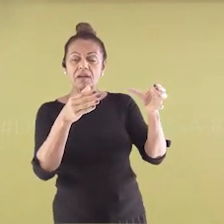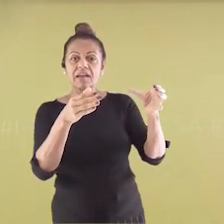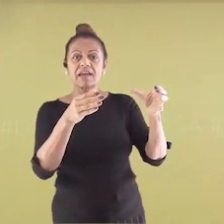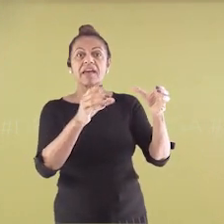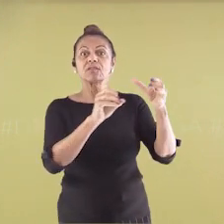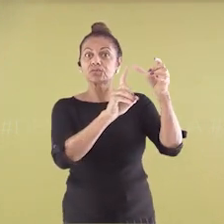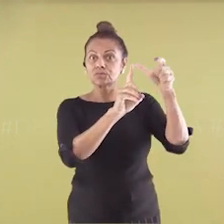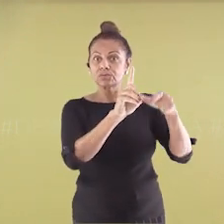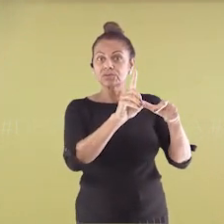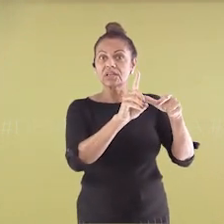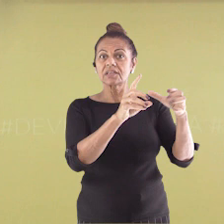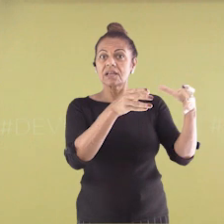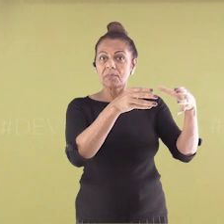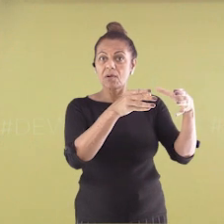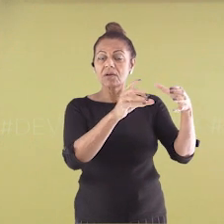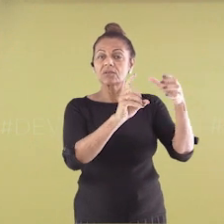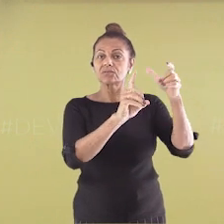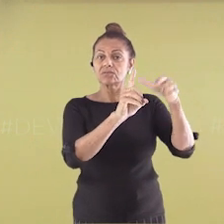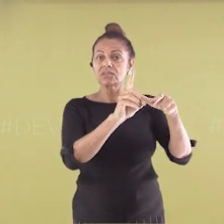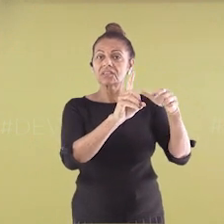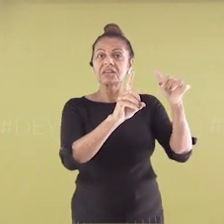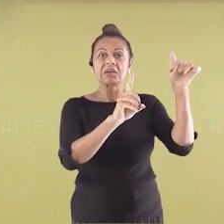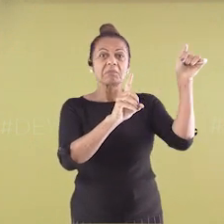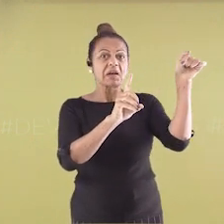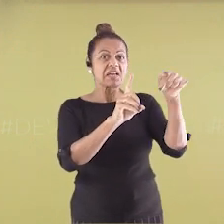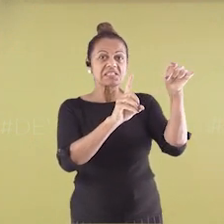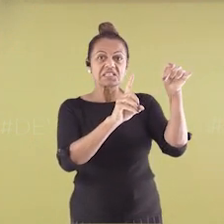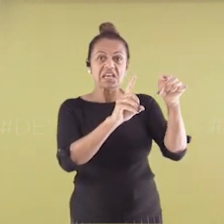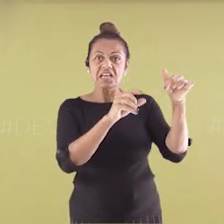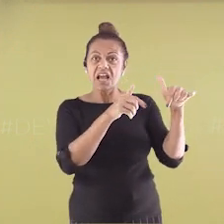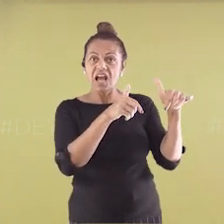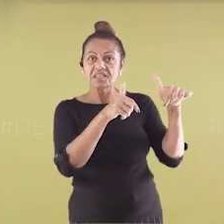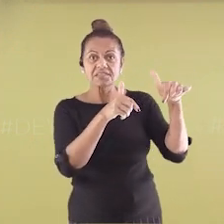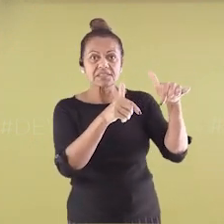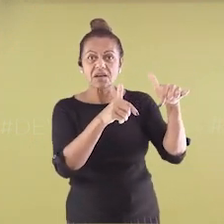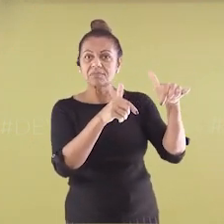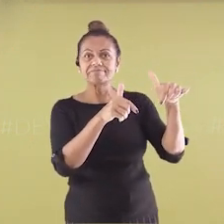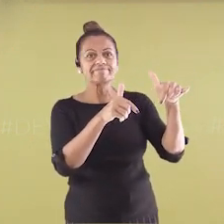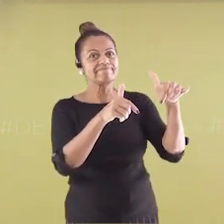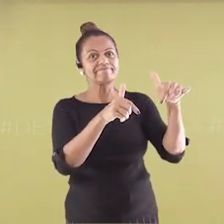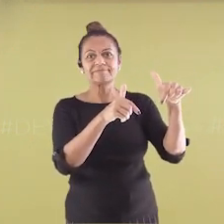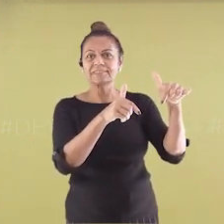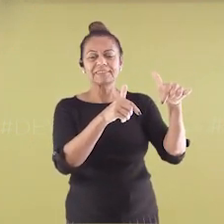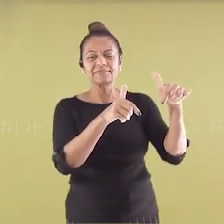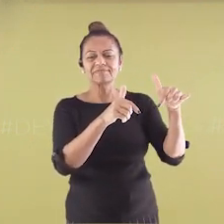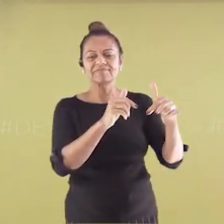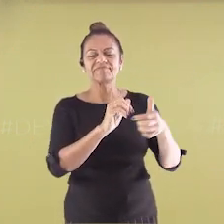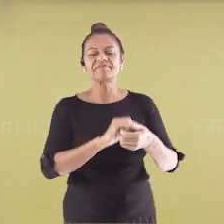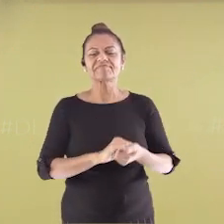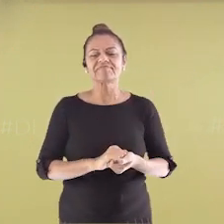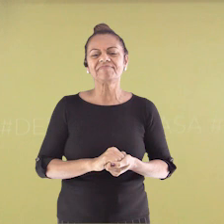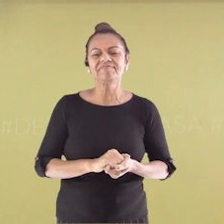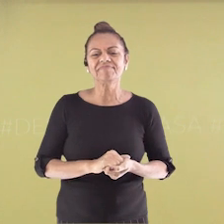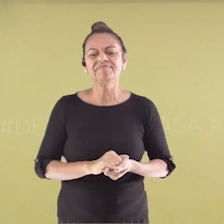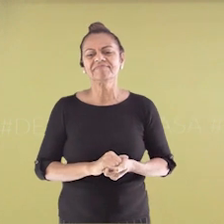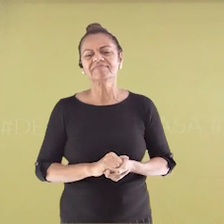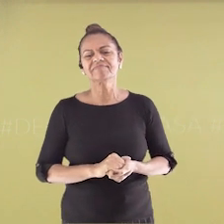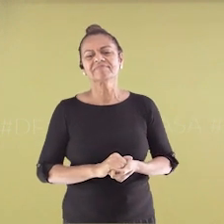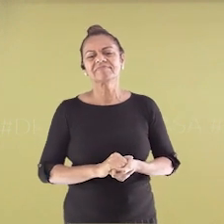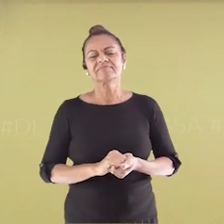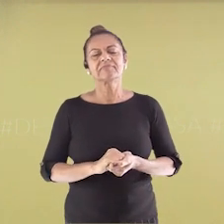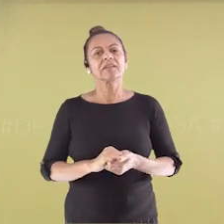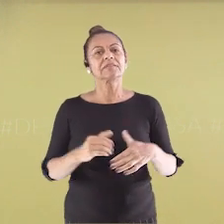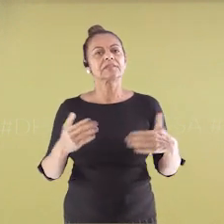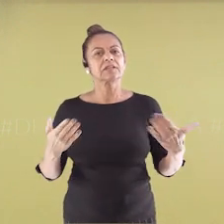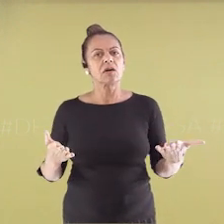a bola que está sofrendo a ação expressa pelo verbo. O sujeito, nesse caso, não pratica a ação. A ação que está para